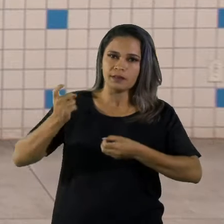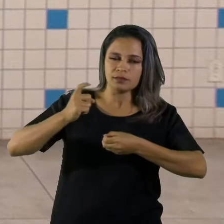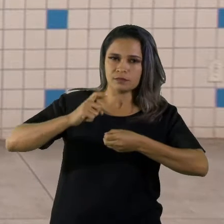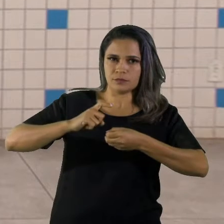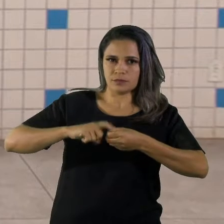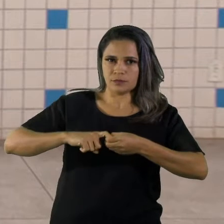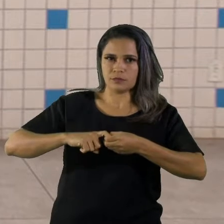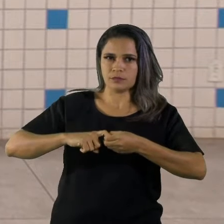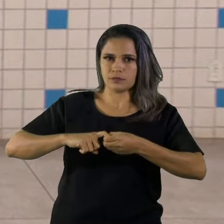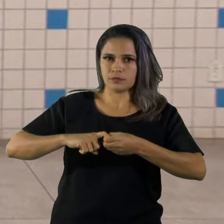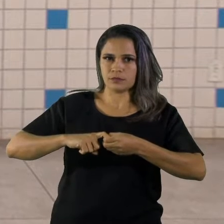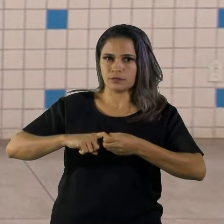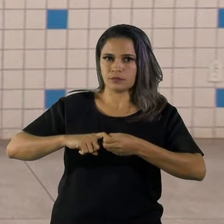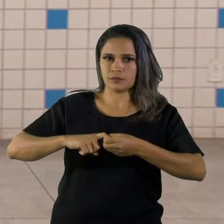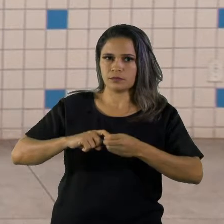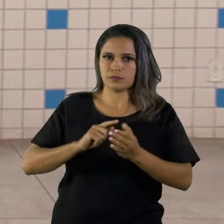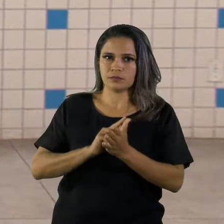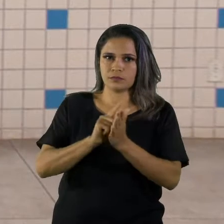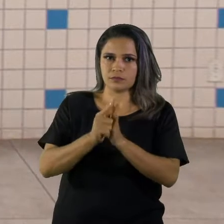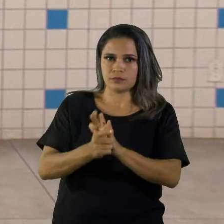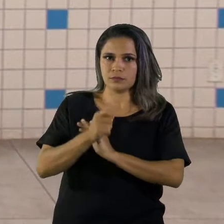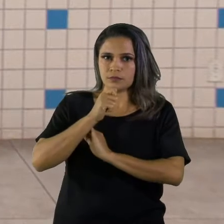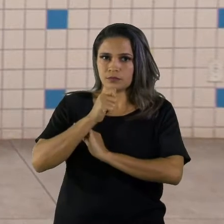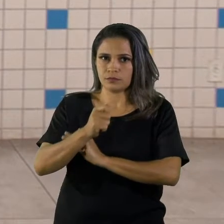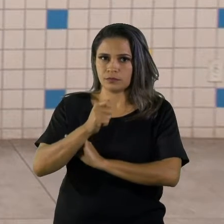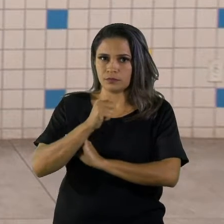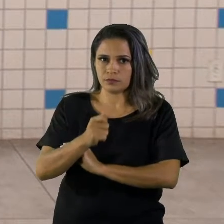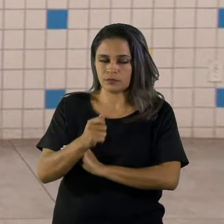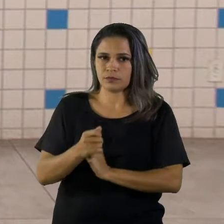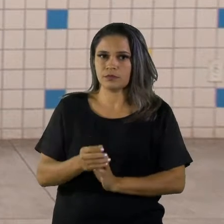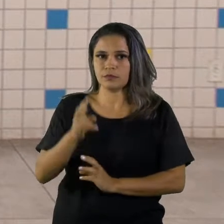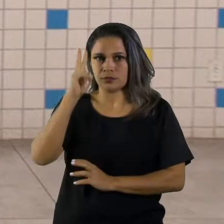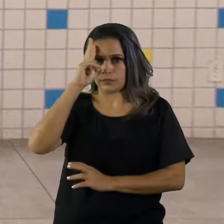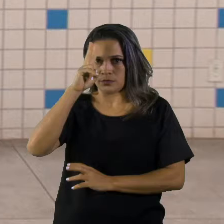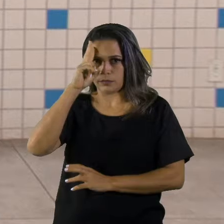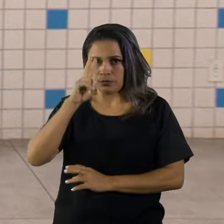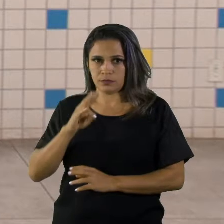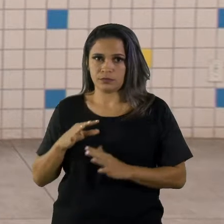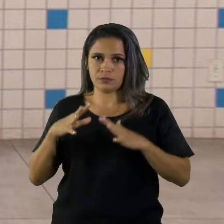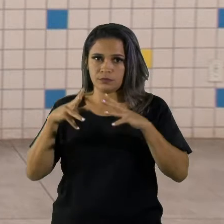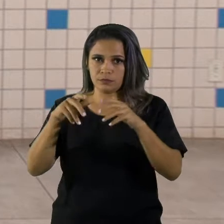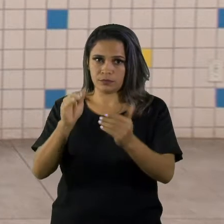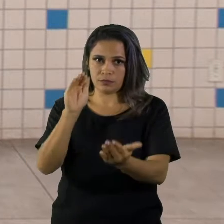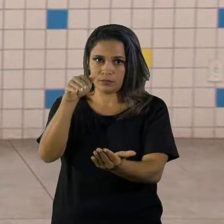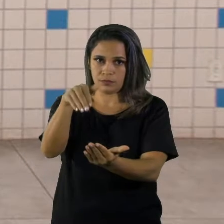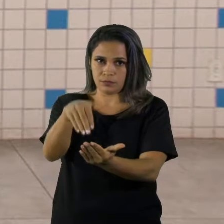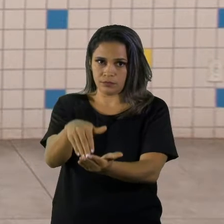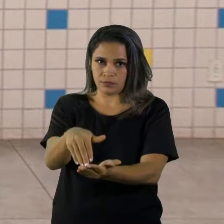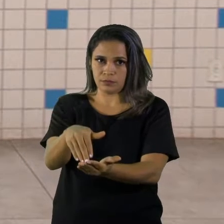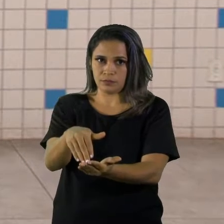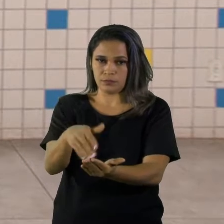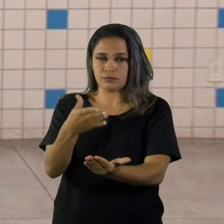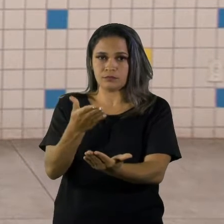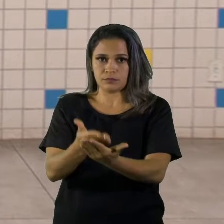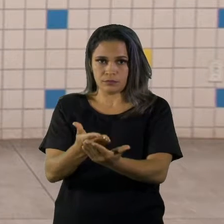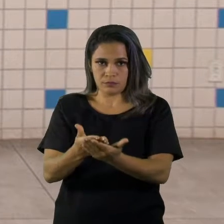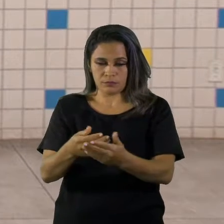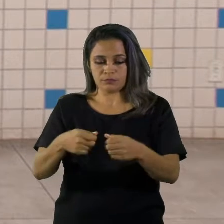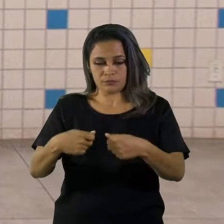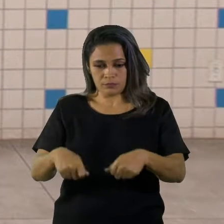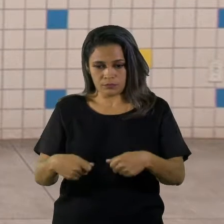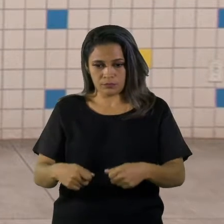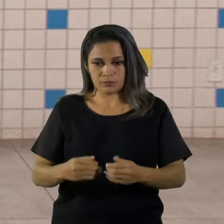nossa teleaula sobre o gênero entrevista. Lembrando que todo final de teleaula vocês devem continuar estudando em